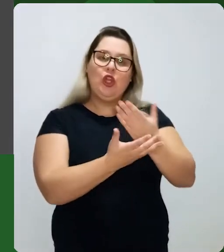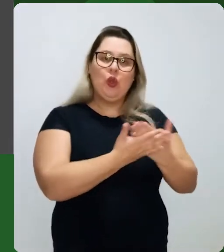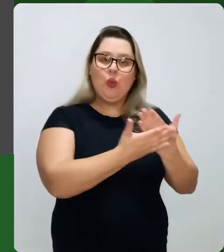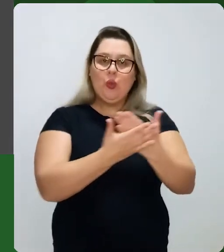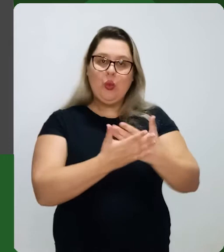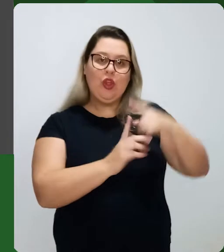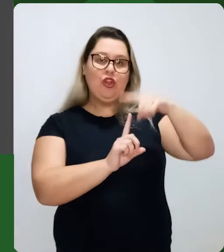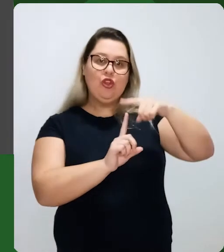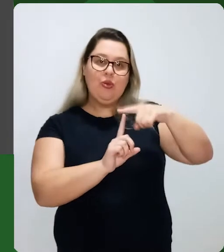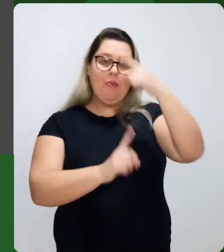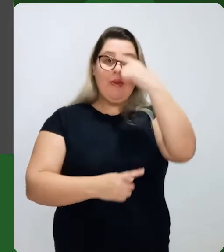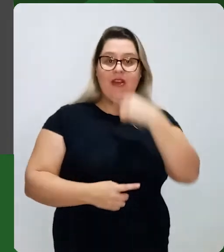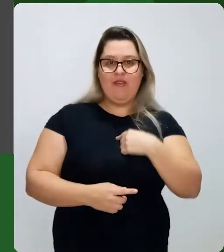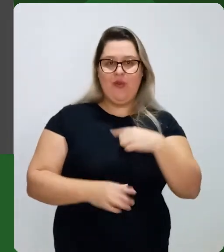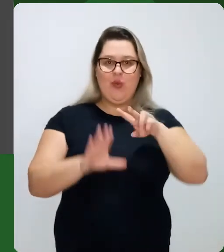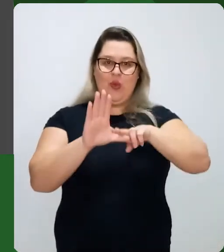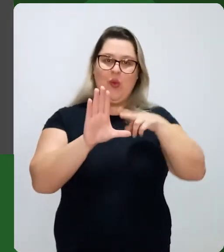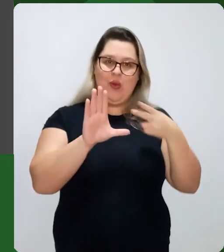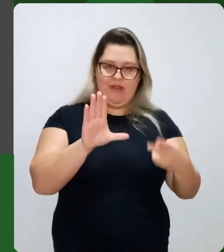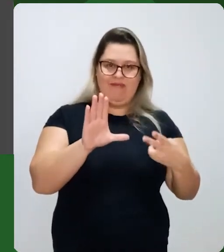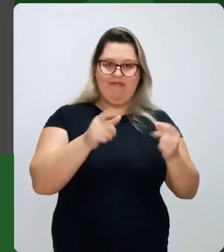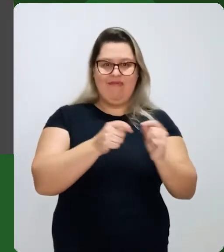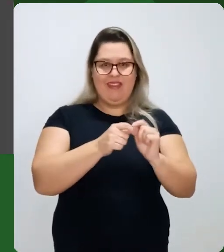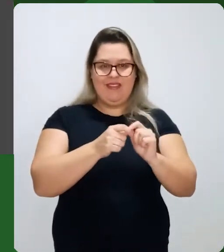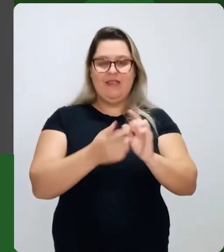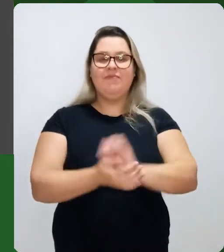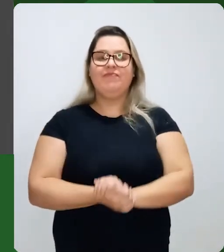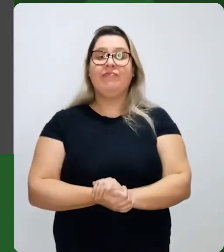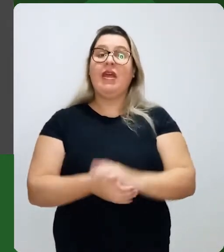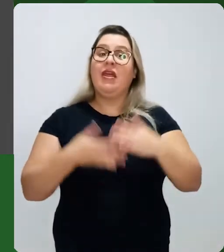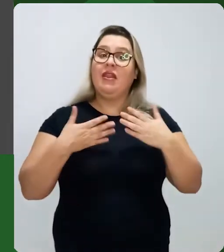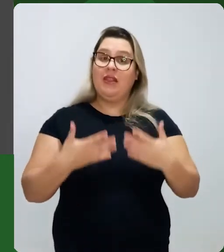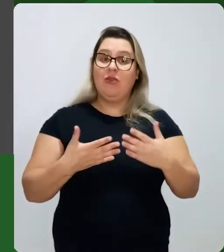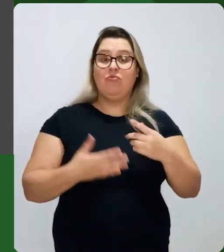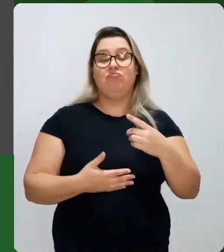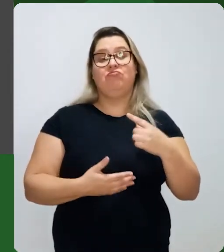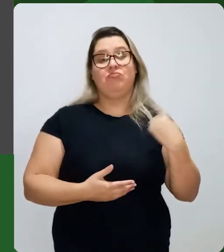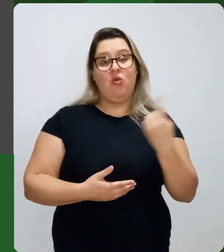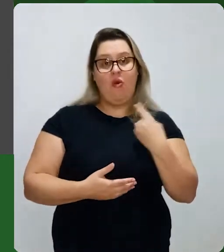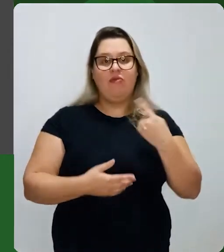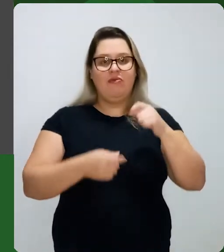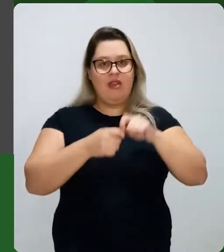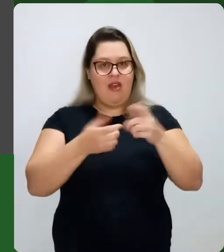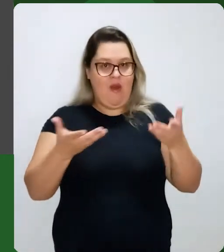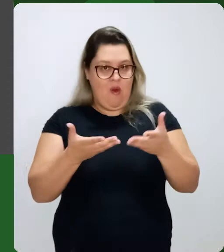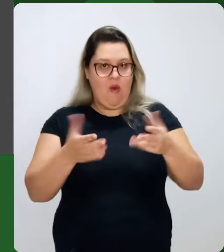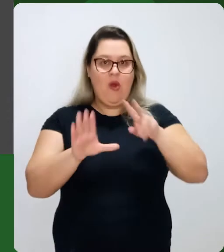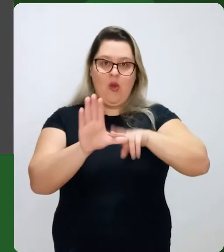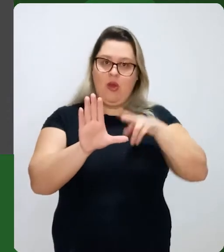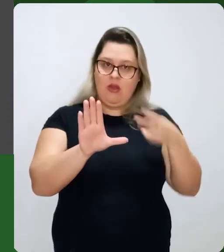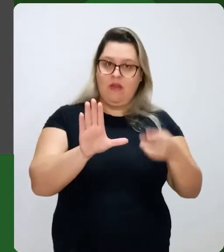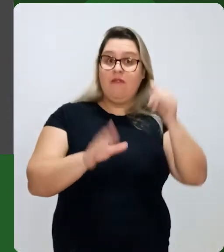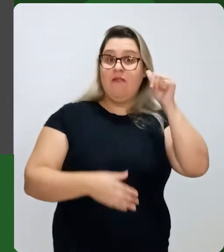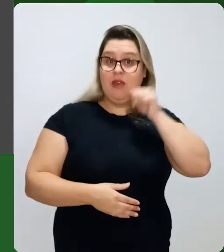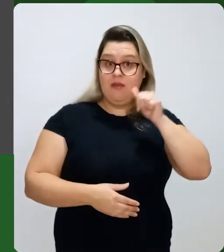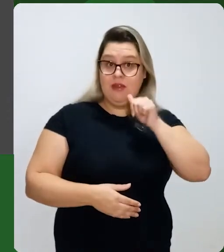do croquis que eu vou construir. Então, nós vamos trabalhar com um croquis feminino.